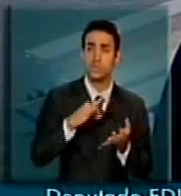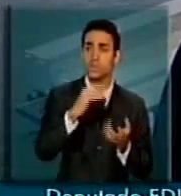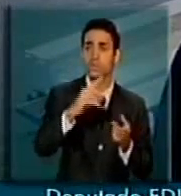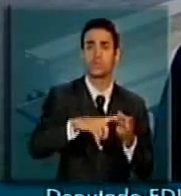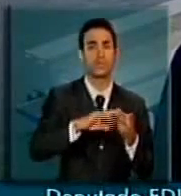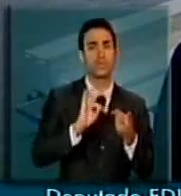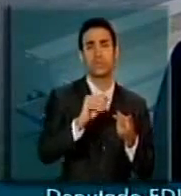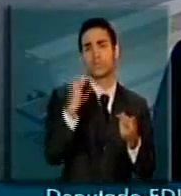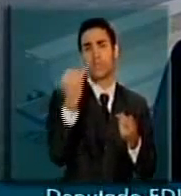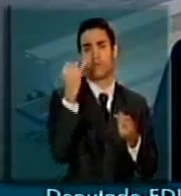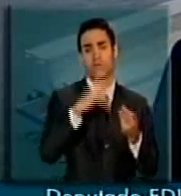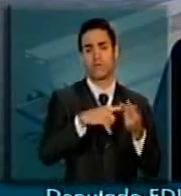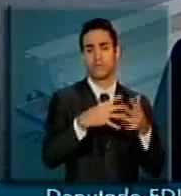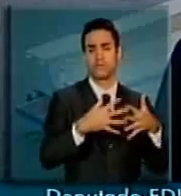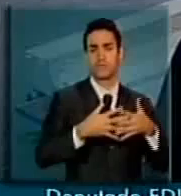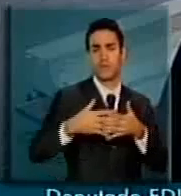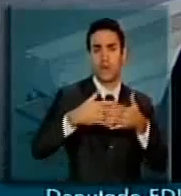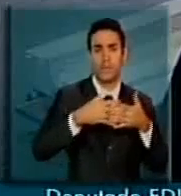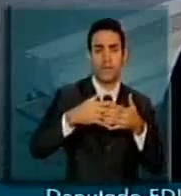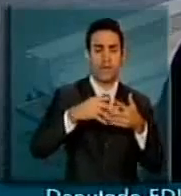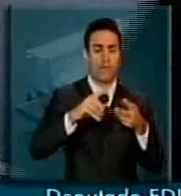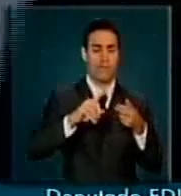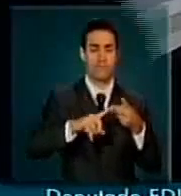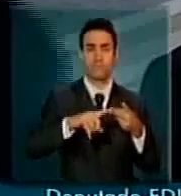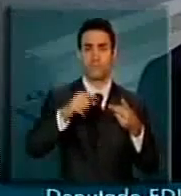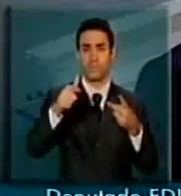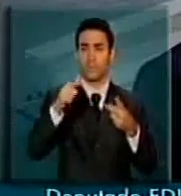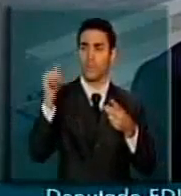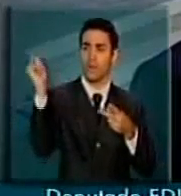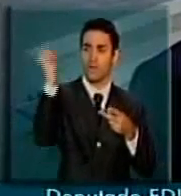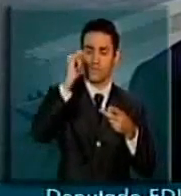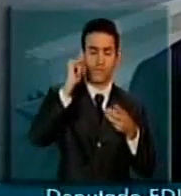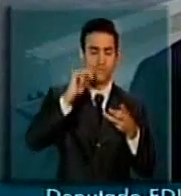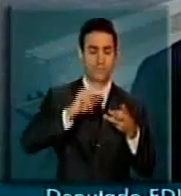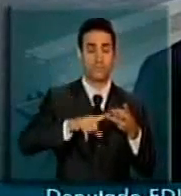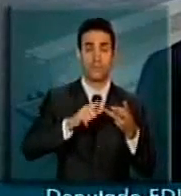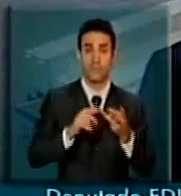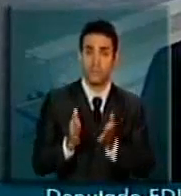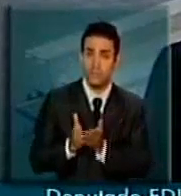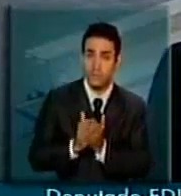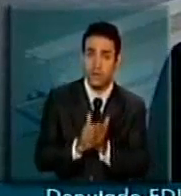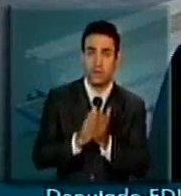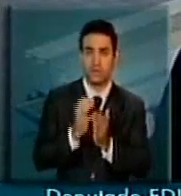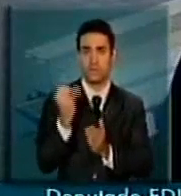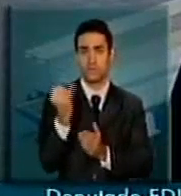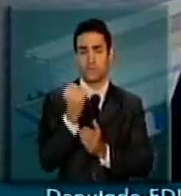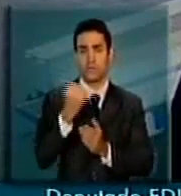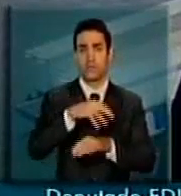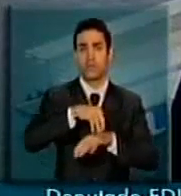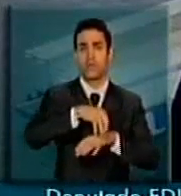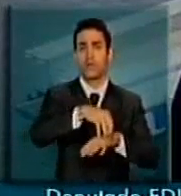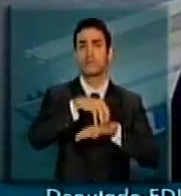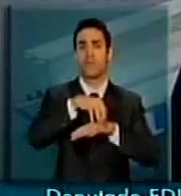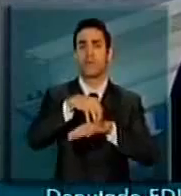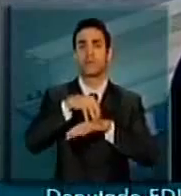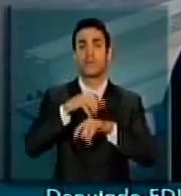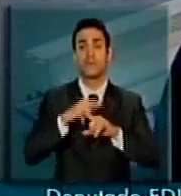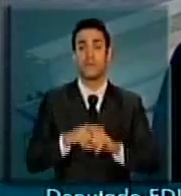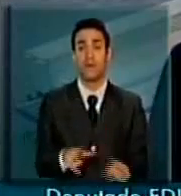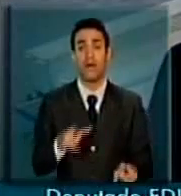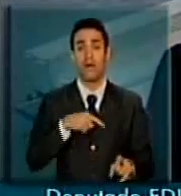são importantes, mas não é possível, nós com a extensão territorial que temos, não temos investido em